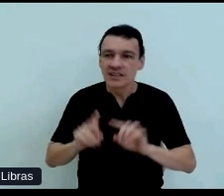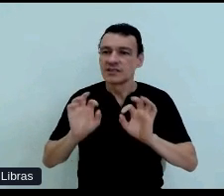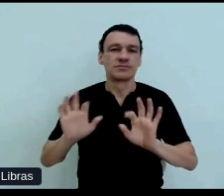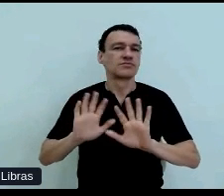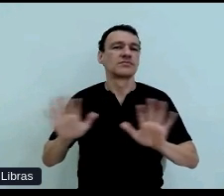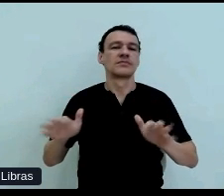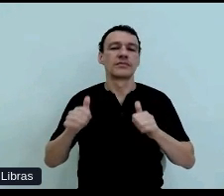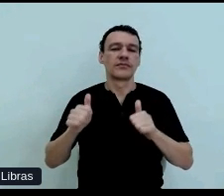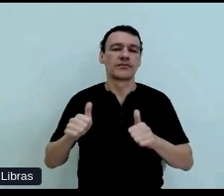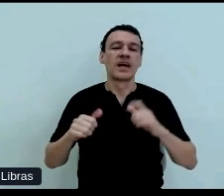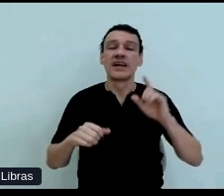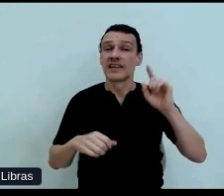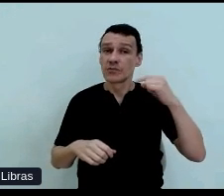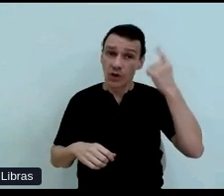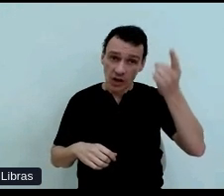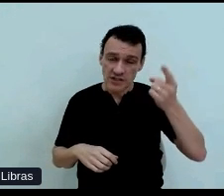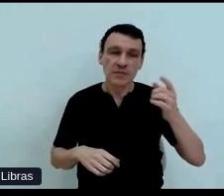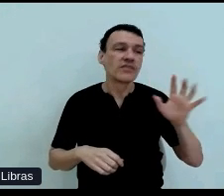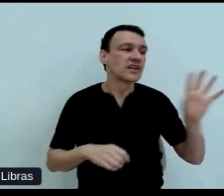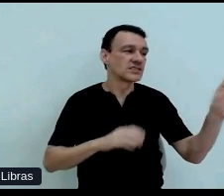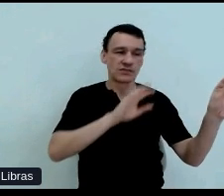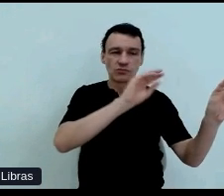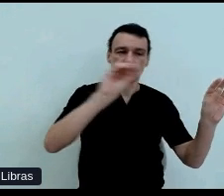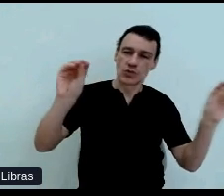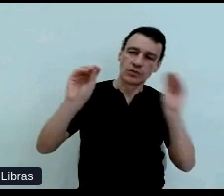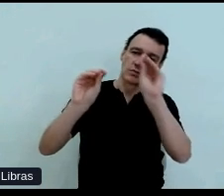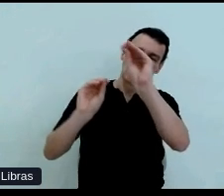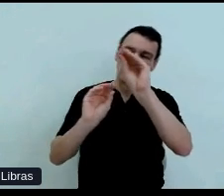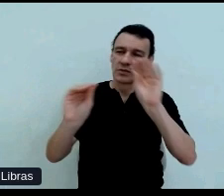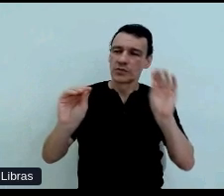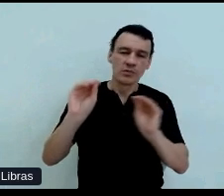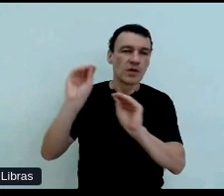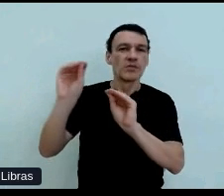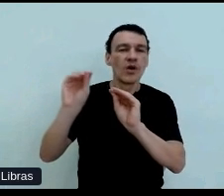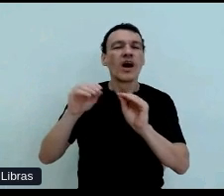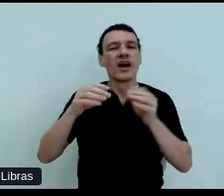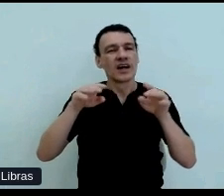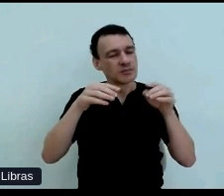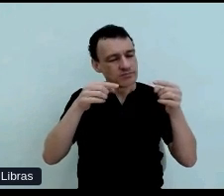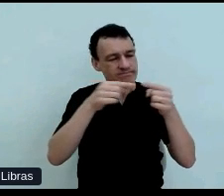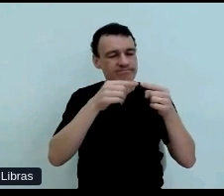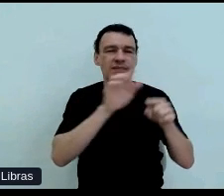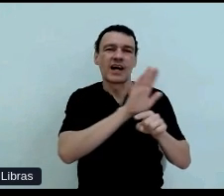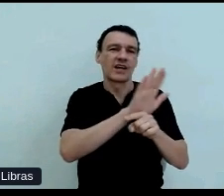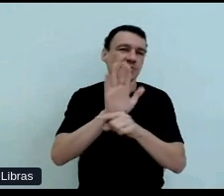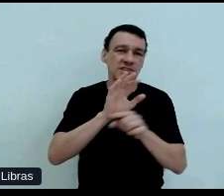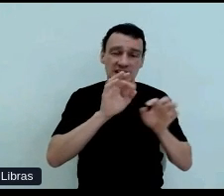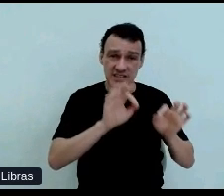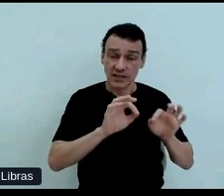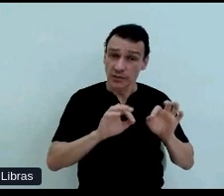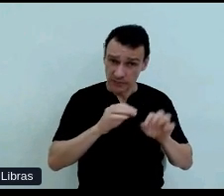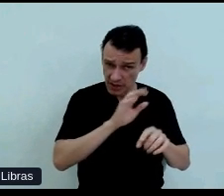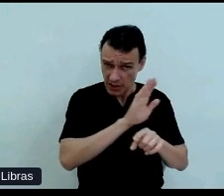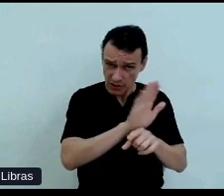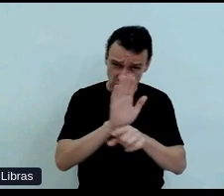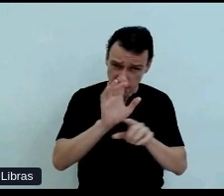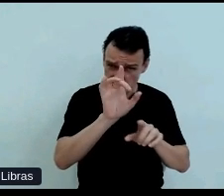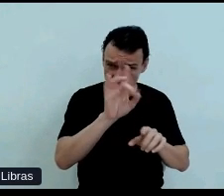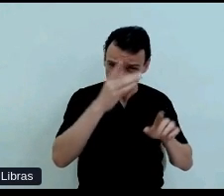e quais são os pontos que sempre devem ser ajustados, porque quando a gente traz equidade aqui e começa a ajustar a